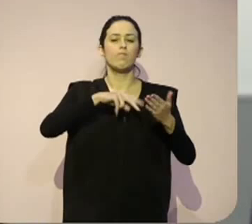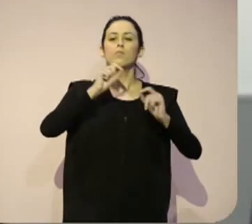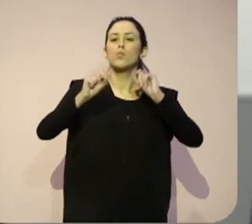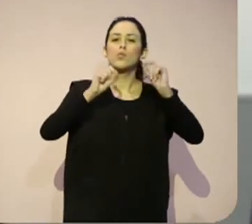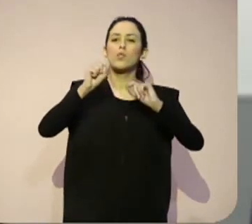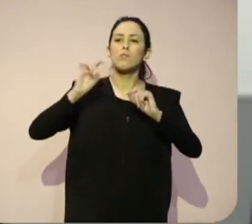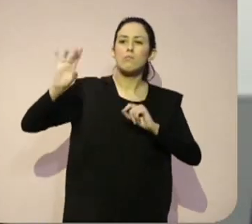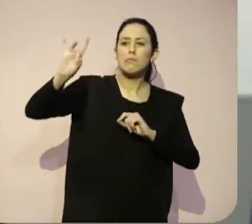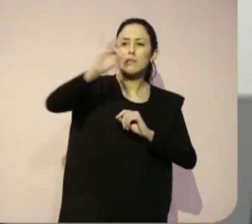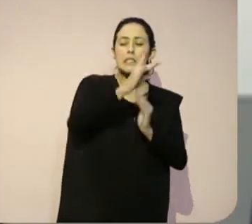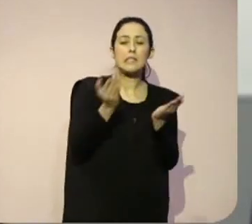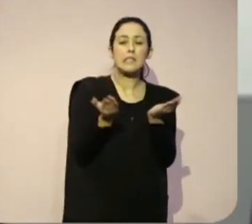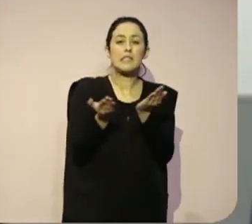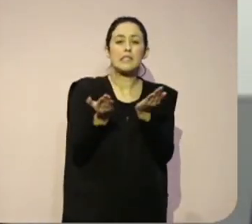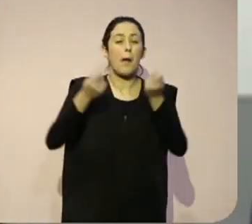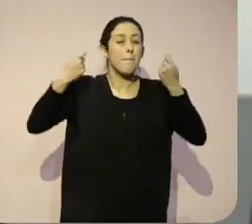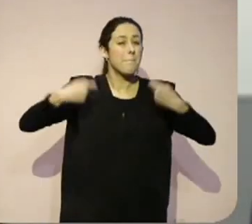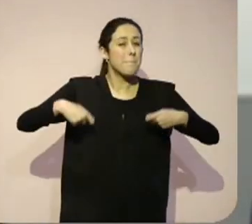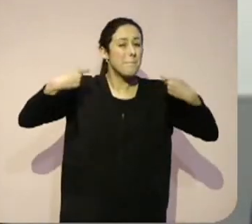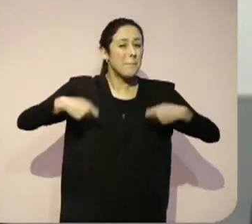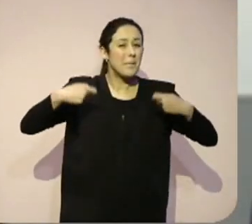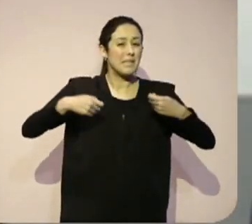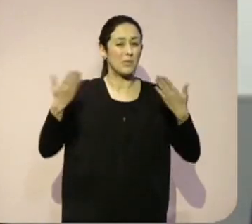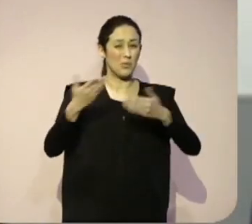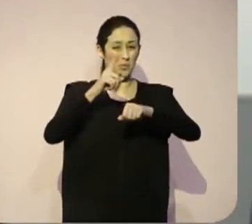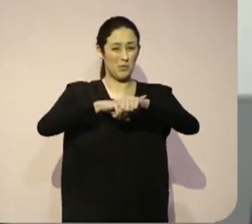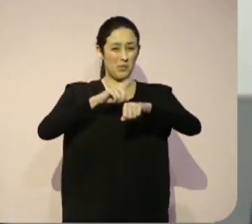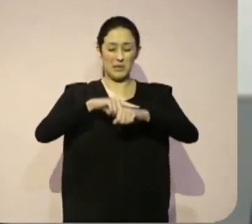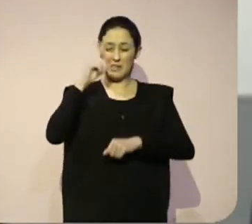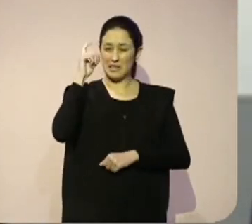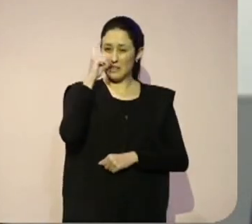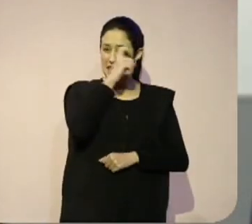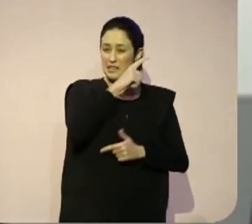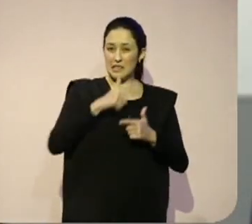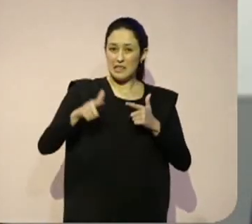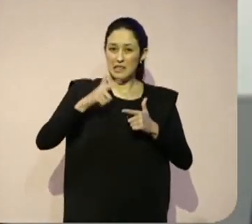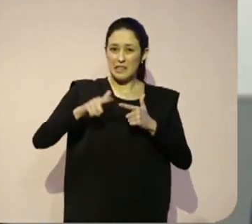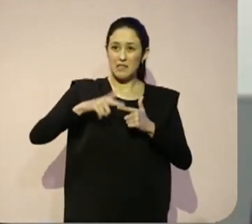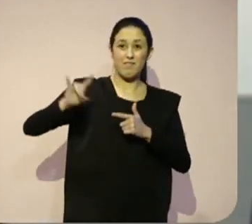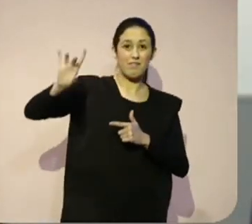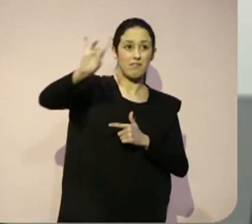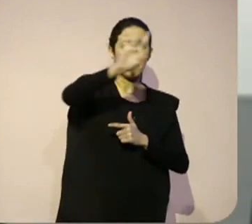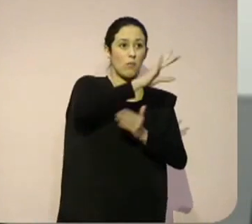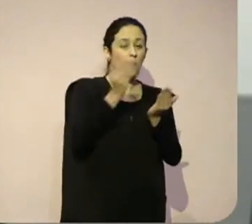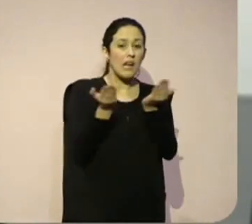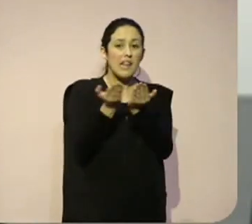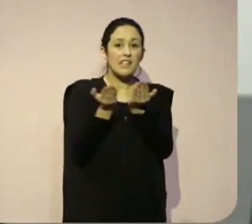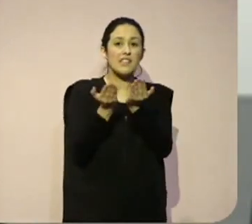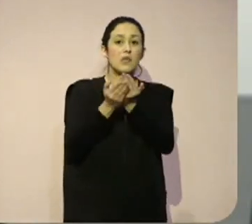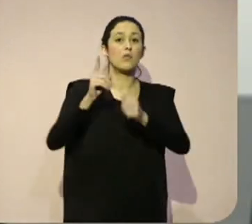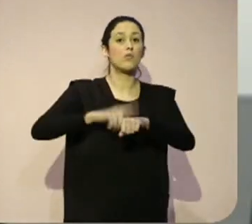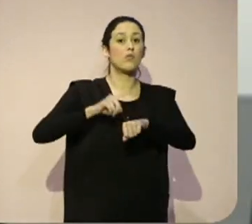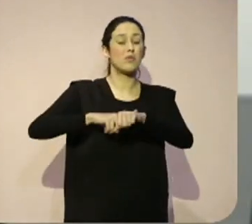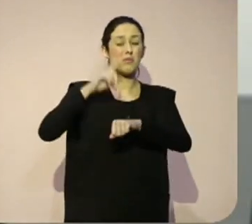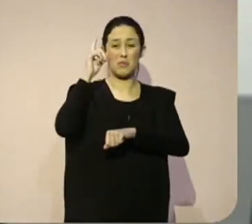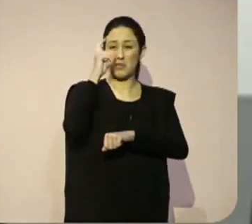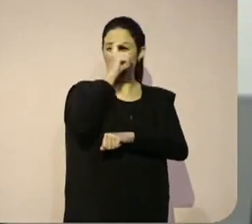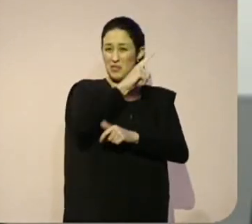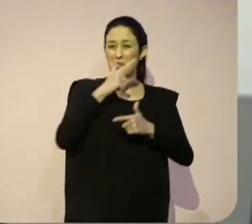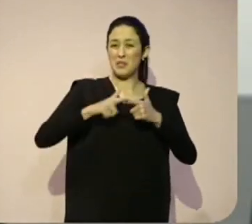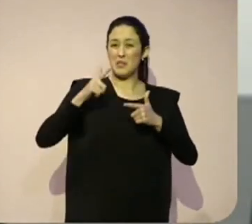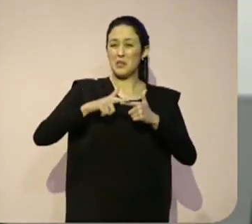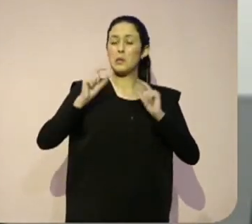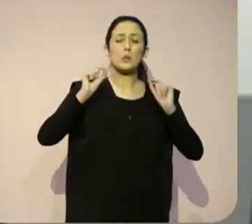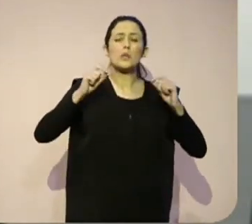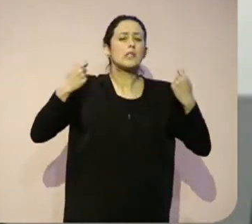do cristão em tempo de crise. Necessidades do cristão em tempo de crise. E é